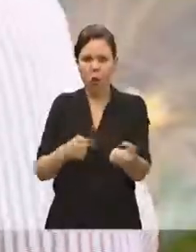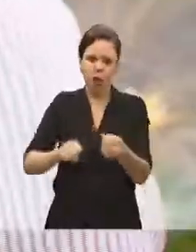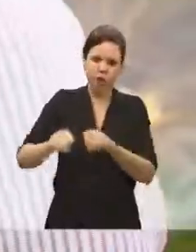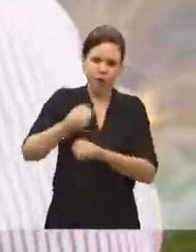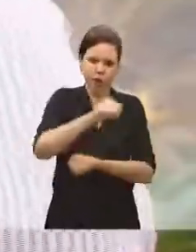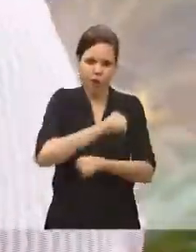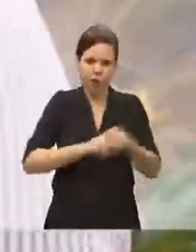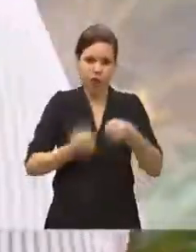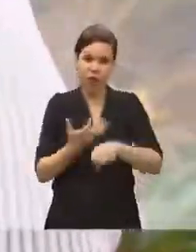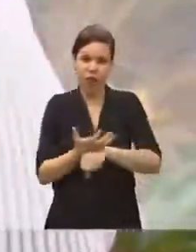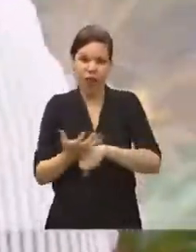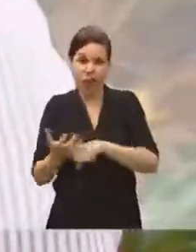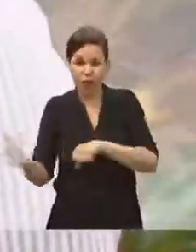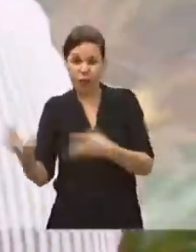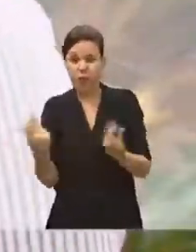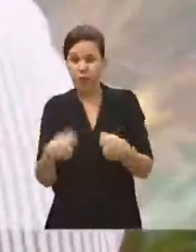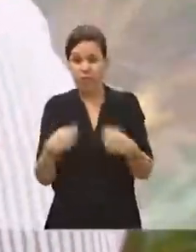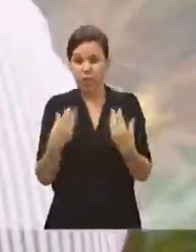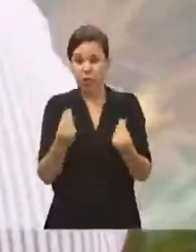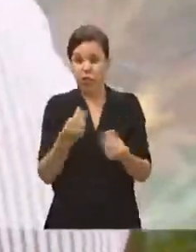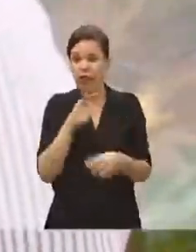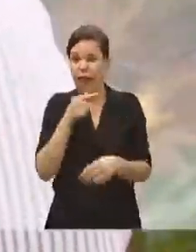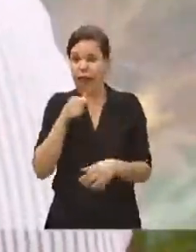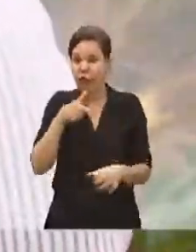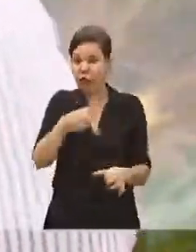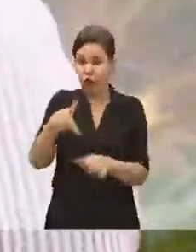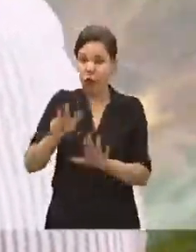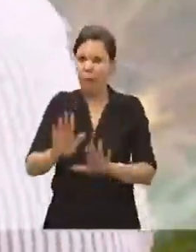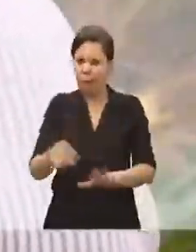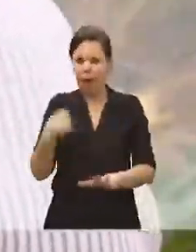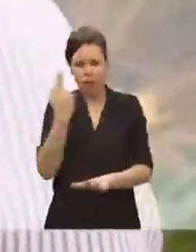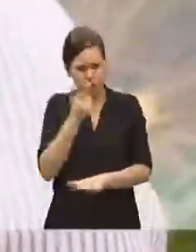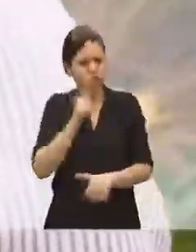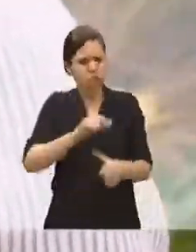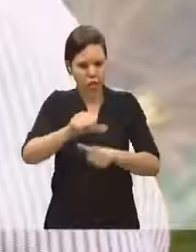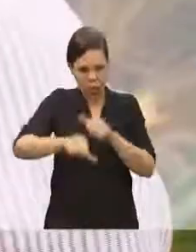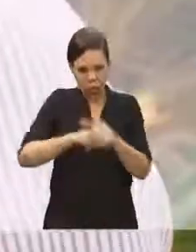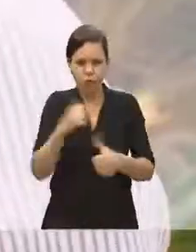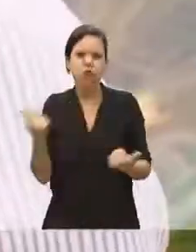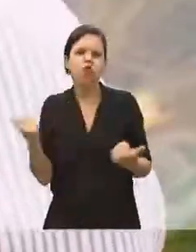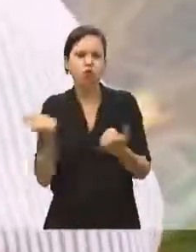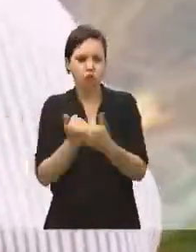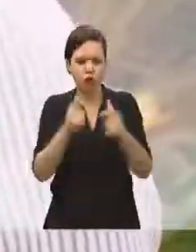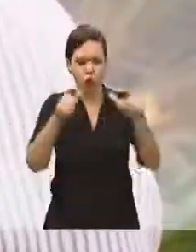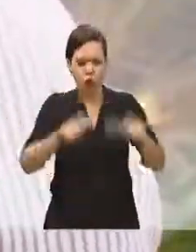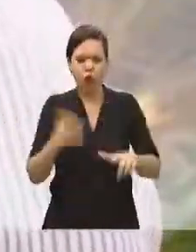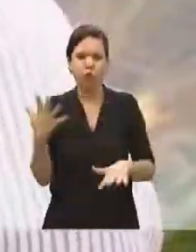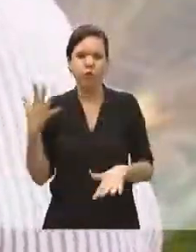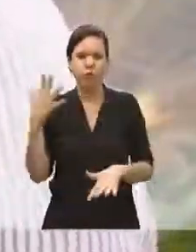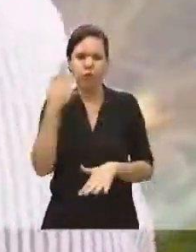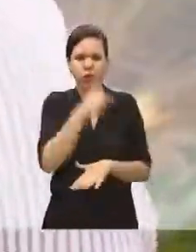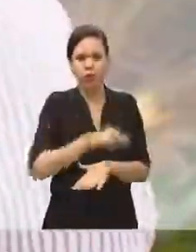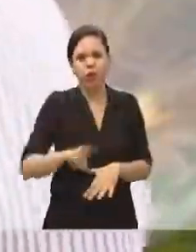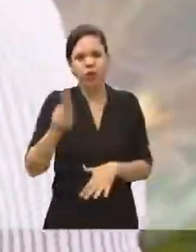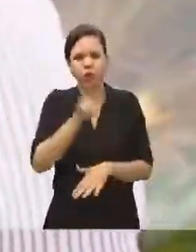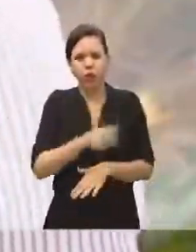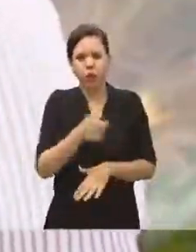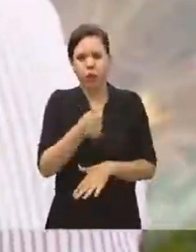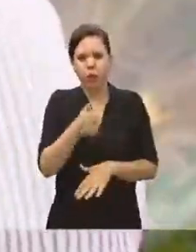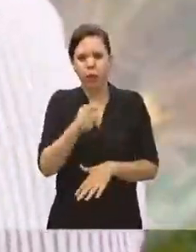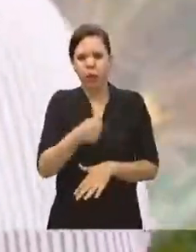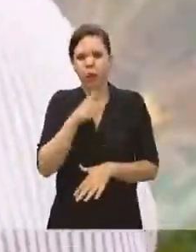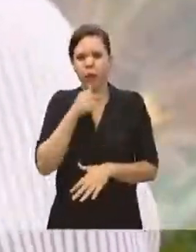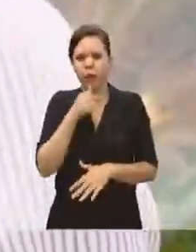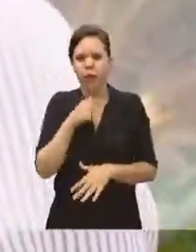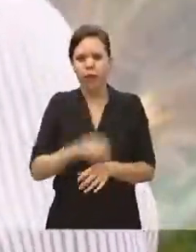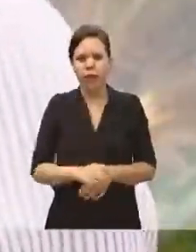porque a grama precisa de muita água para se manter. Então a gente consegue ter um espaço bonito, né? Utilizando pouca água no